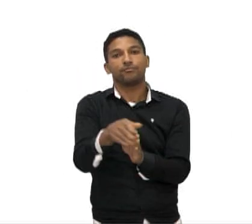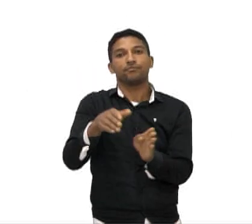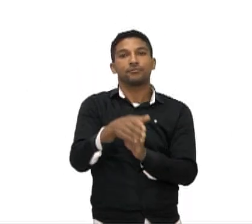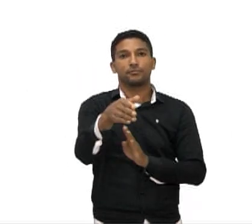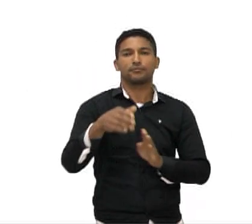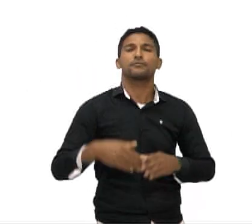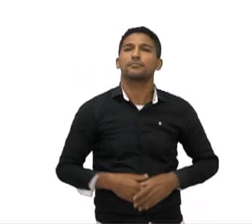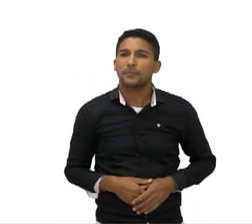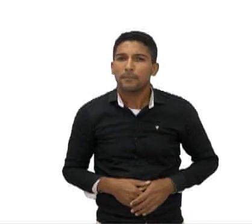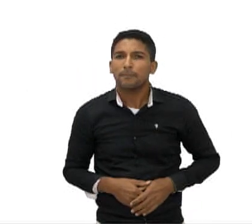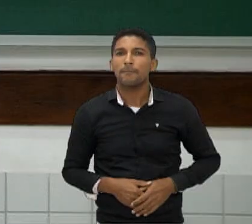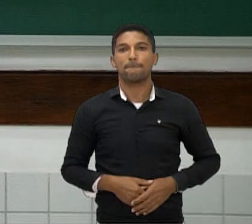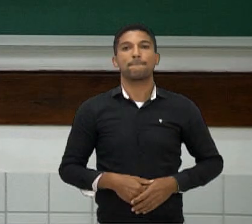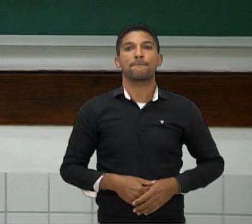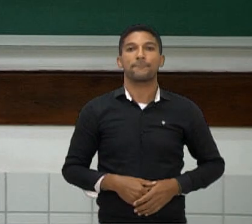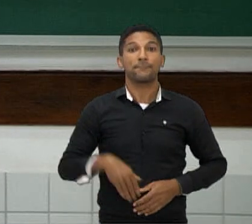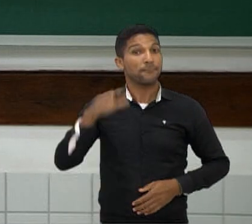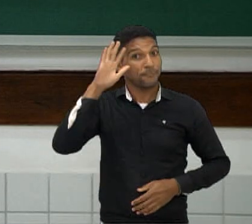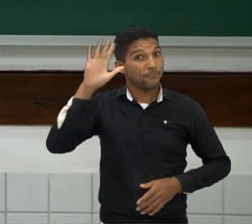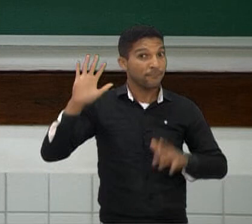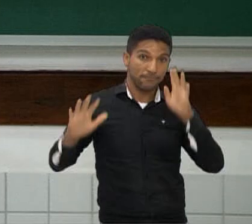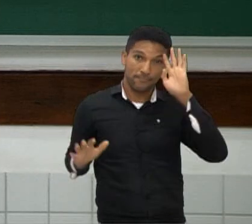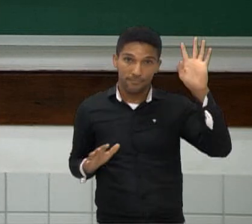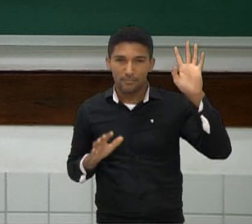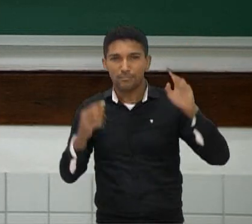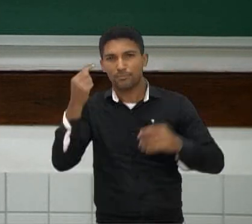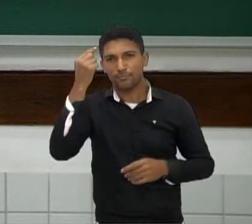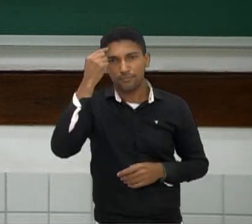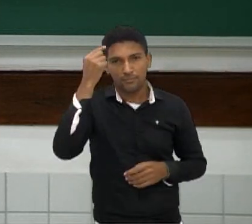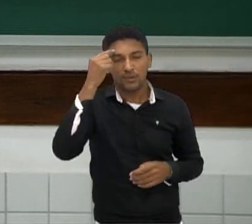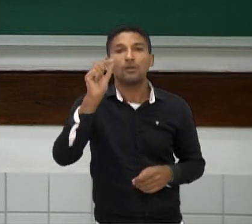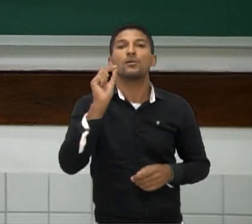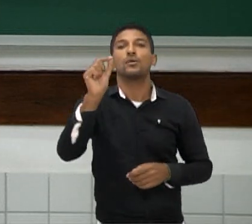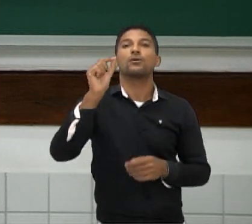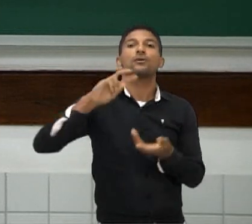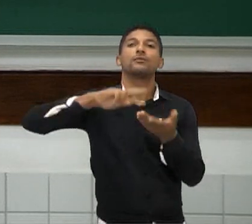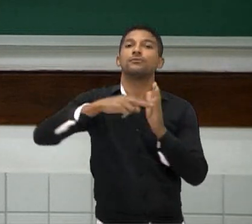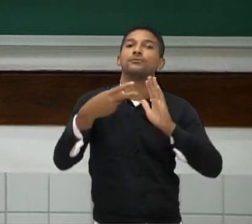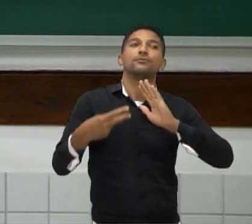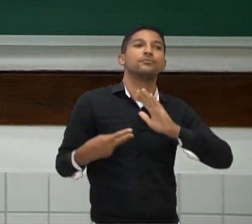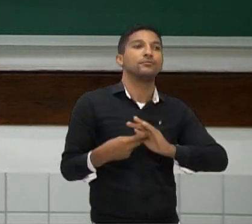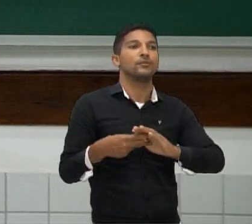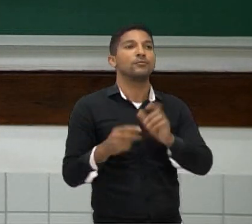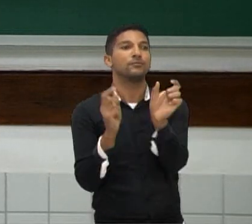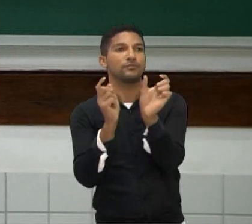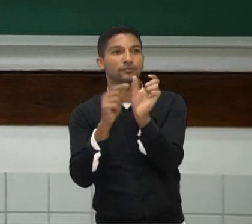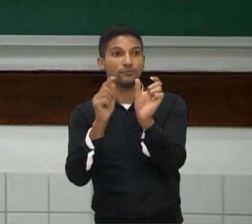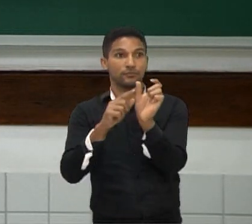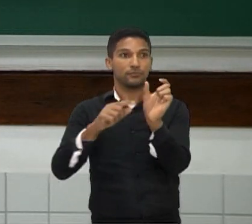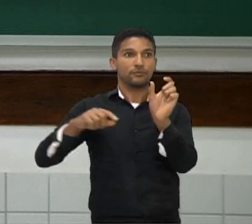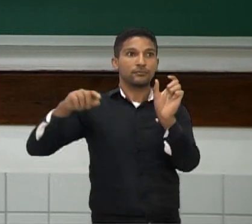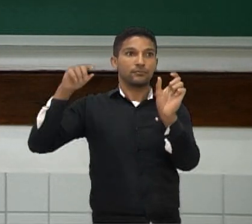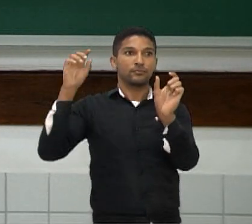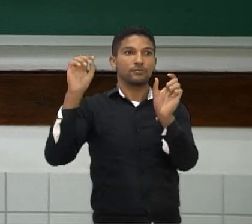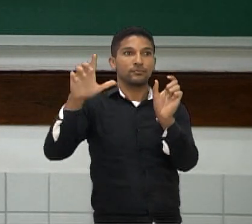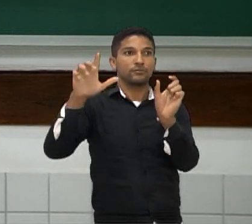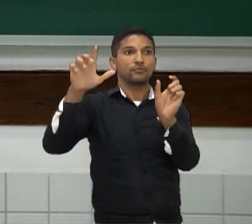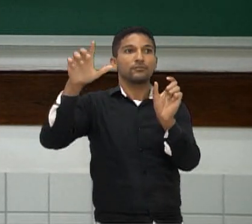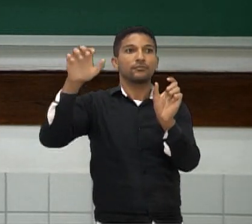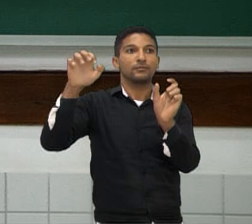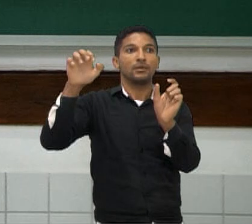Que são leyendas urbanas? Vamos pensar, primeira palavra, leyendas. Leyendas,